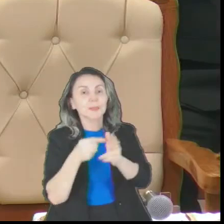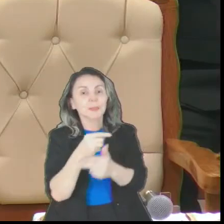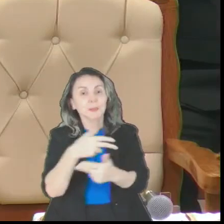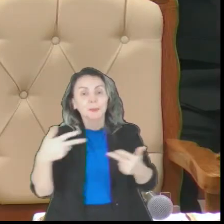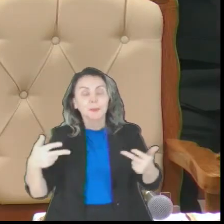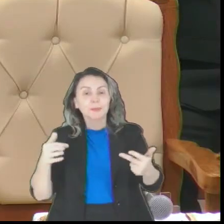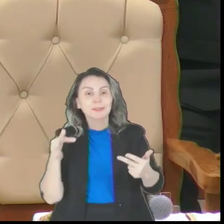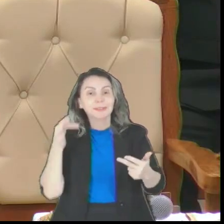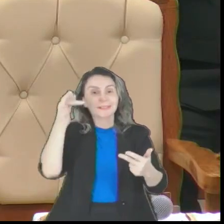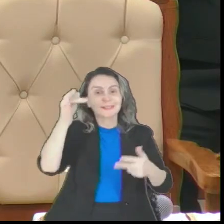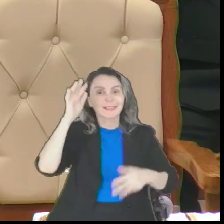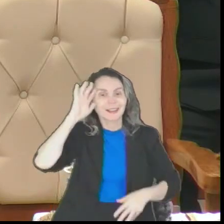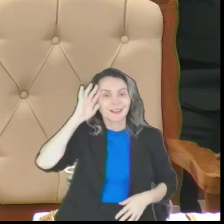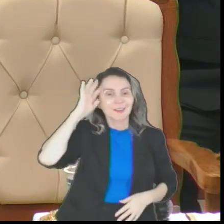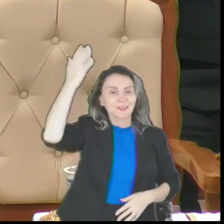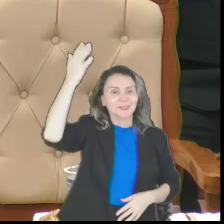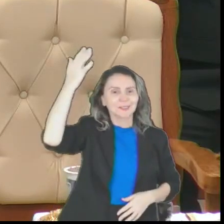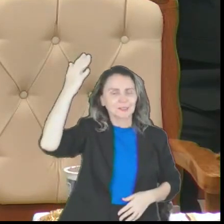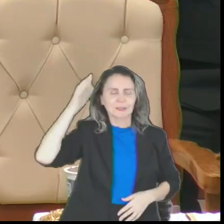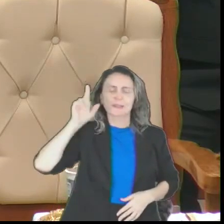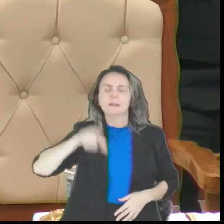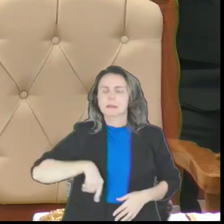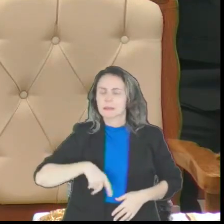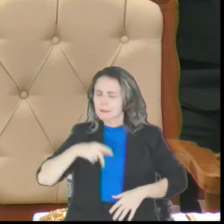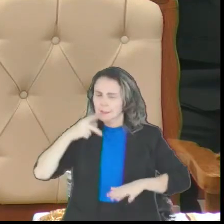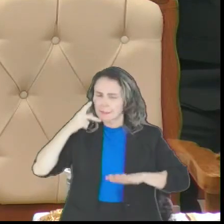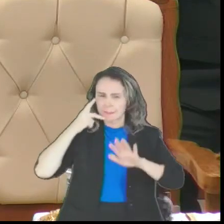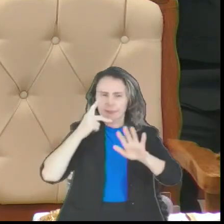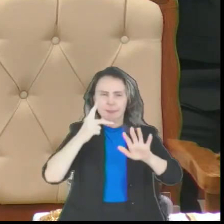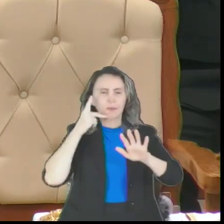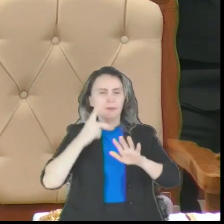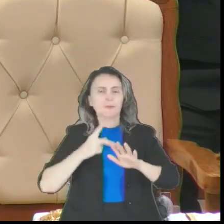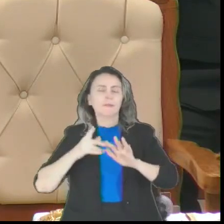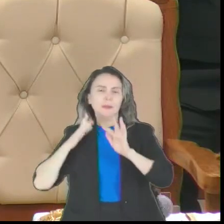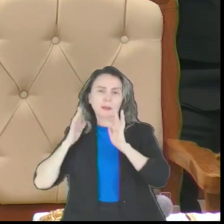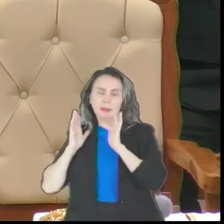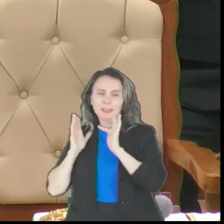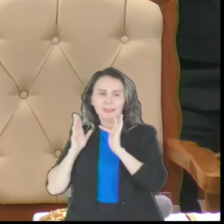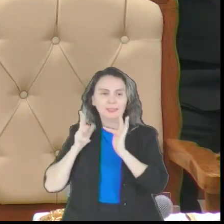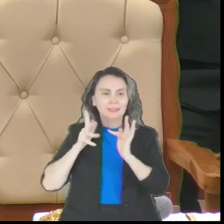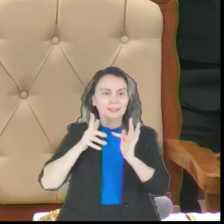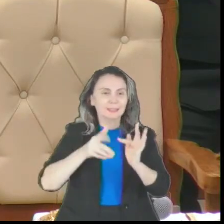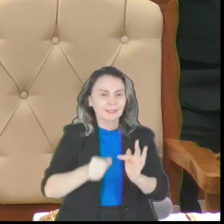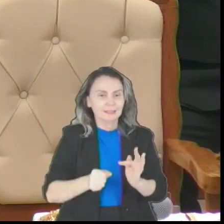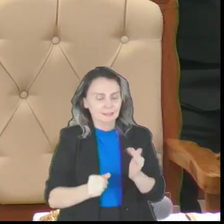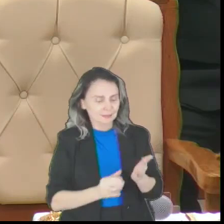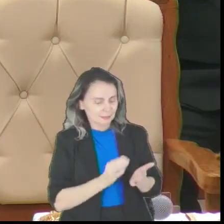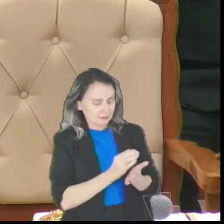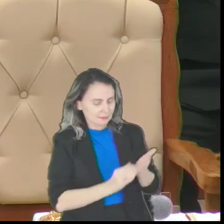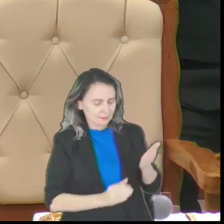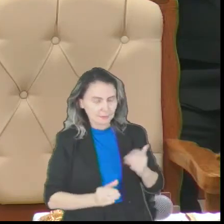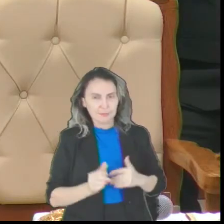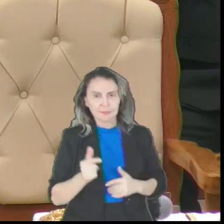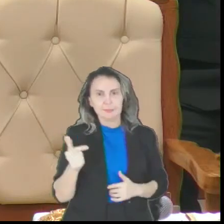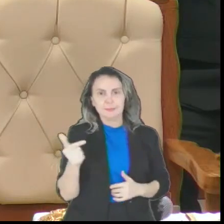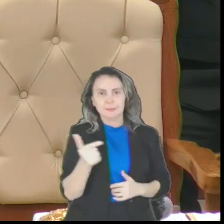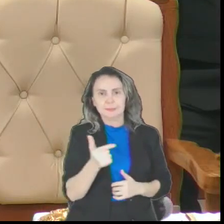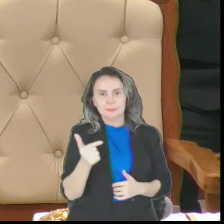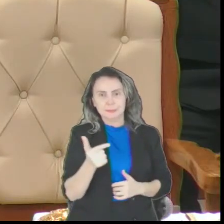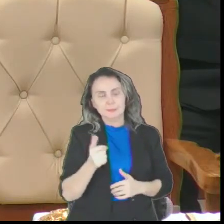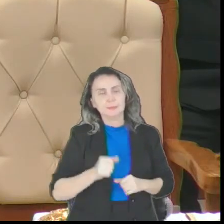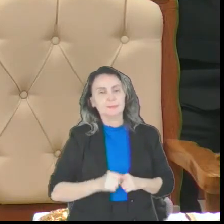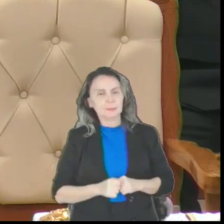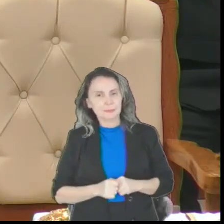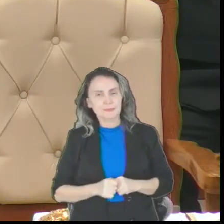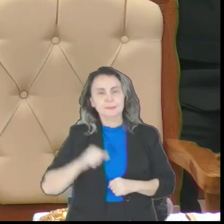acontecer. A mensagem é profética, é escatológica. E no capítulo 22, quando